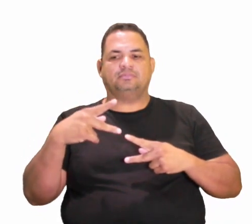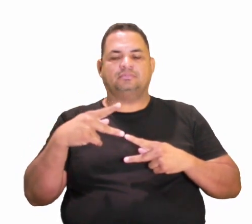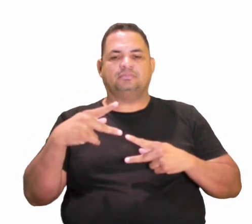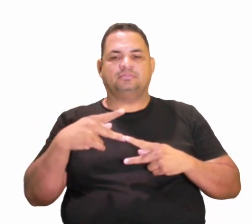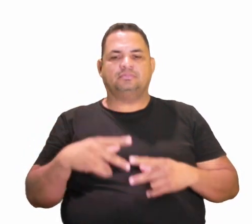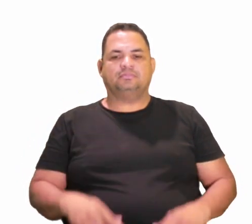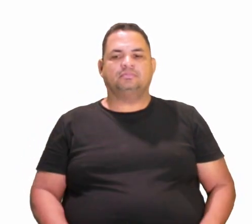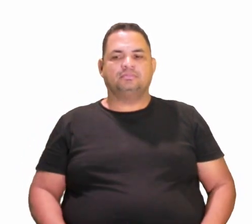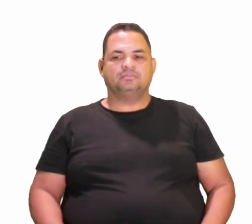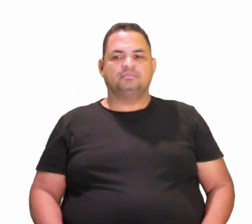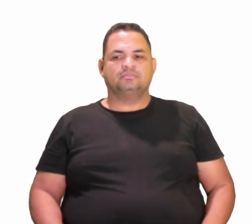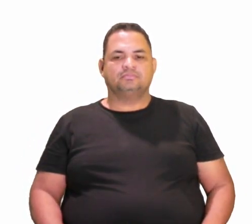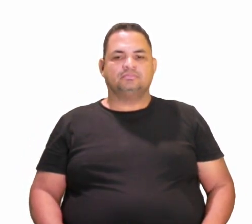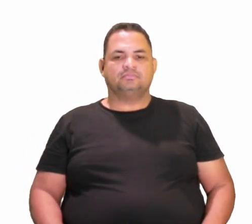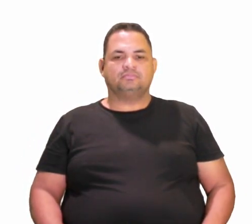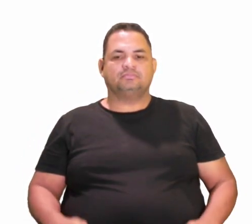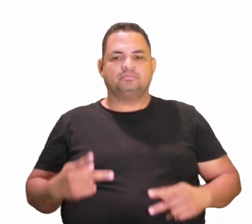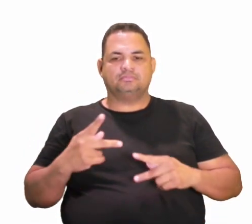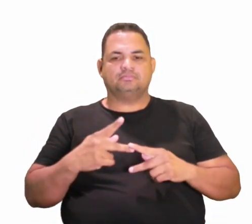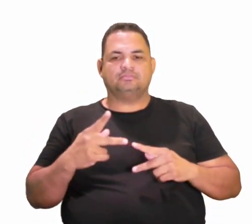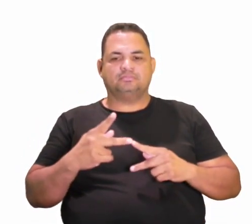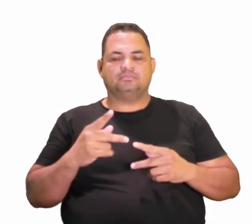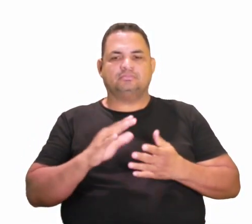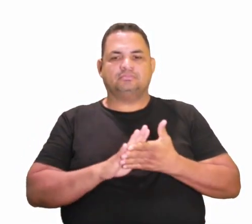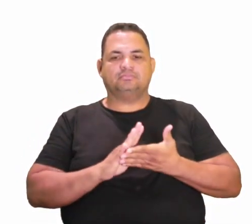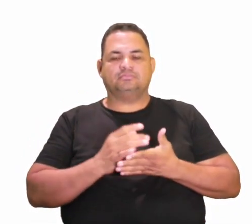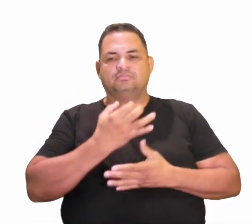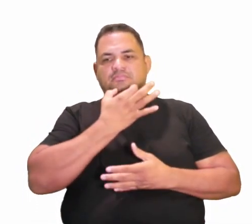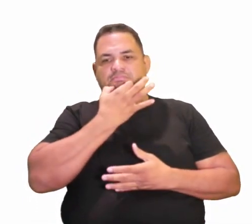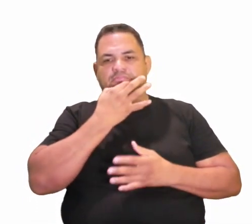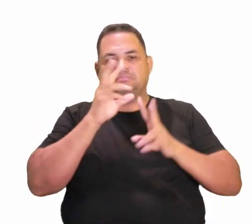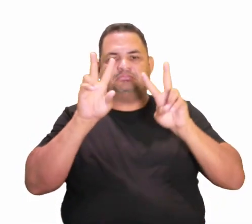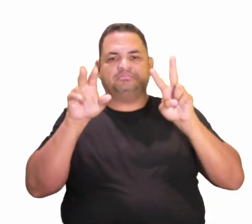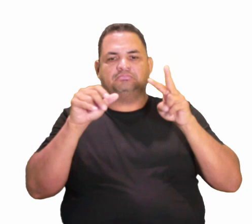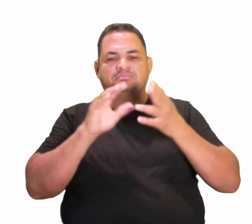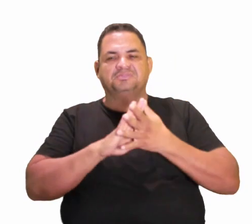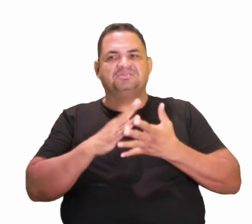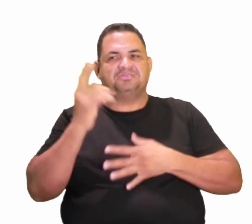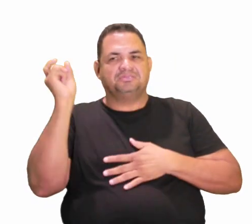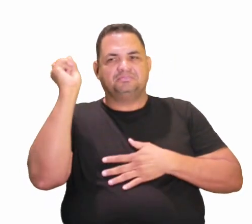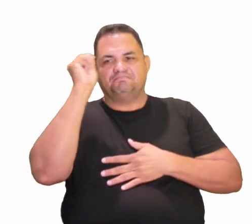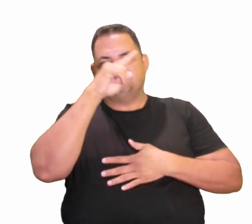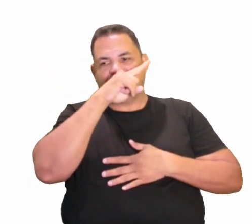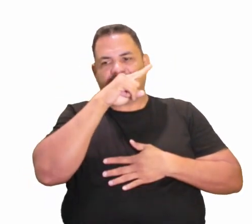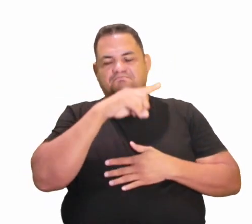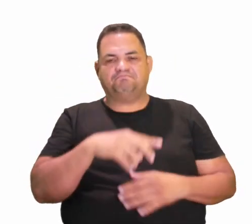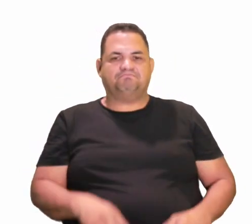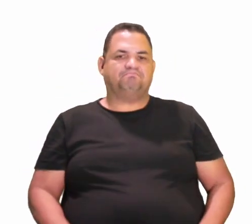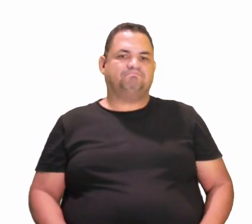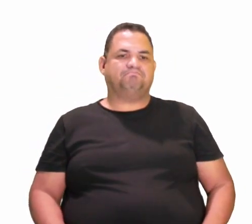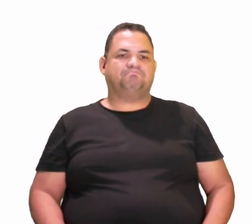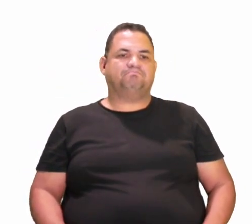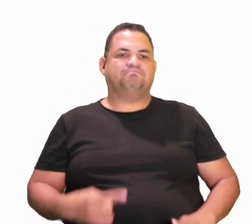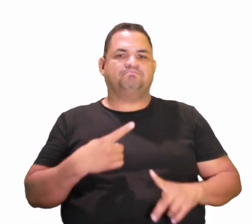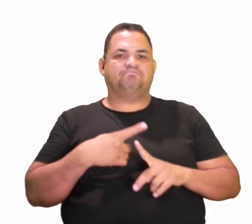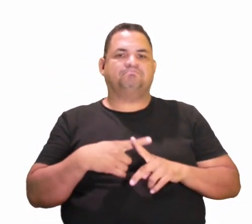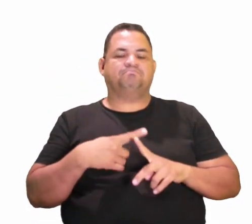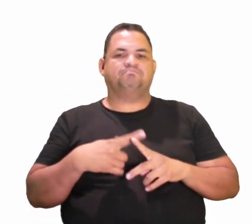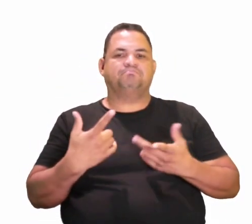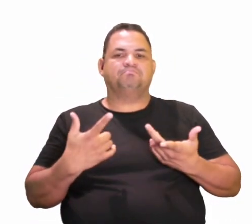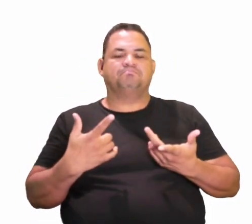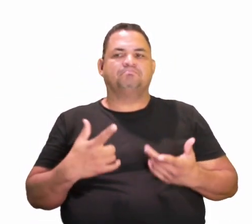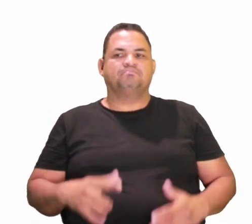E olha só, eu costumo dizer que a preposição em inglês é um dos assuntos mais complicados, dois, né? Porque,